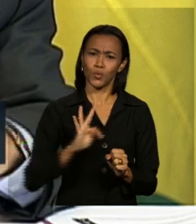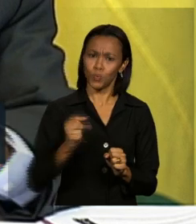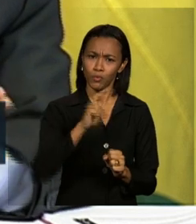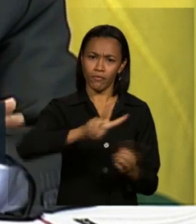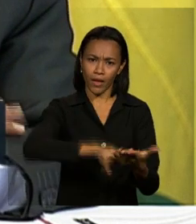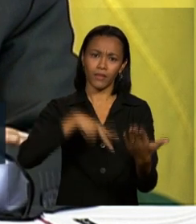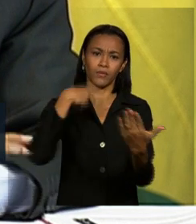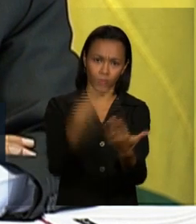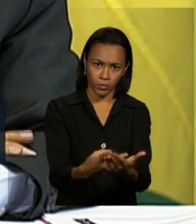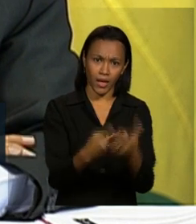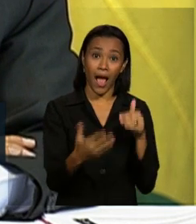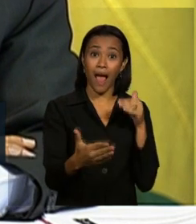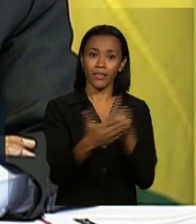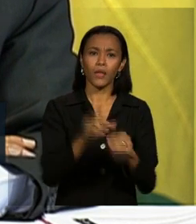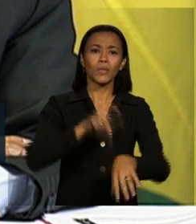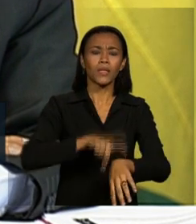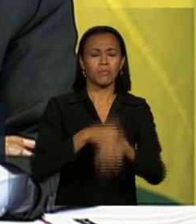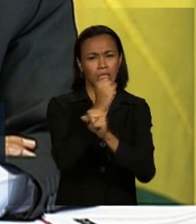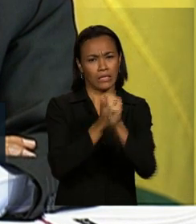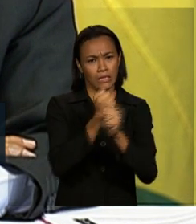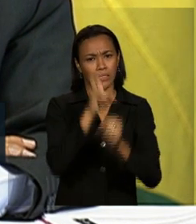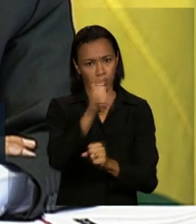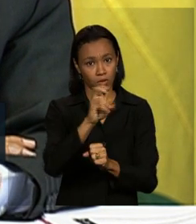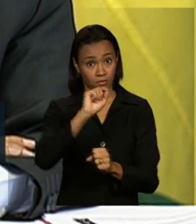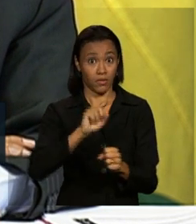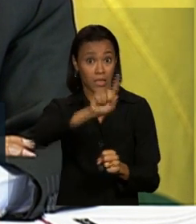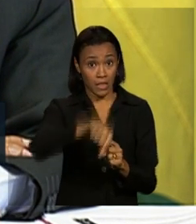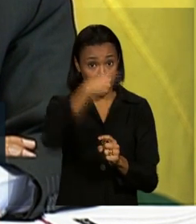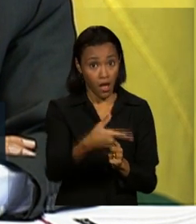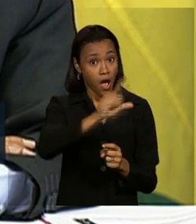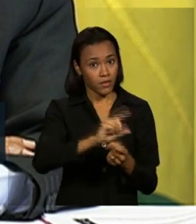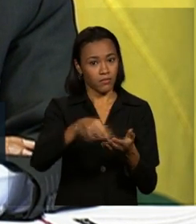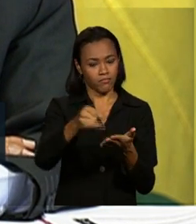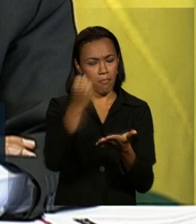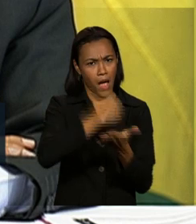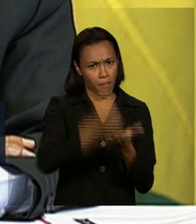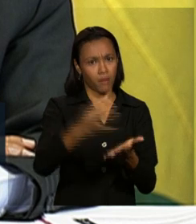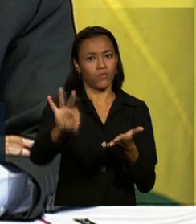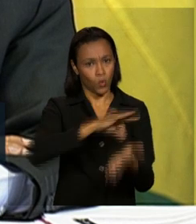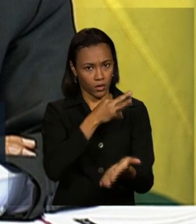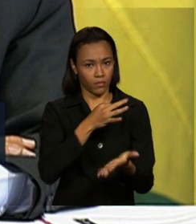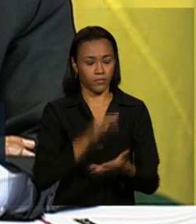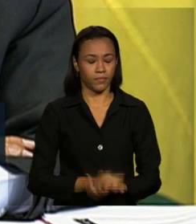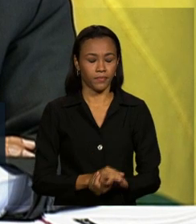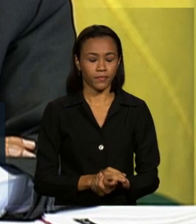até 5 anos após a assinatura dos contratos nas rodovias nas